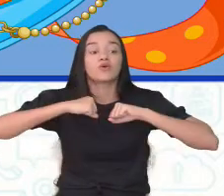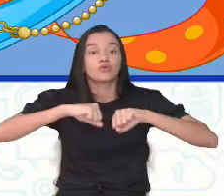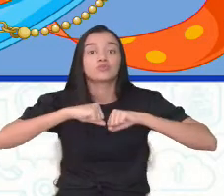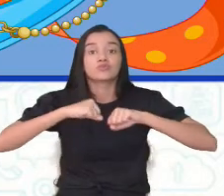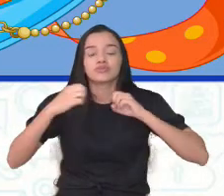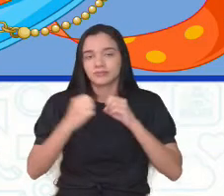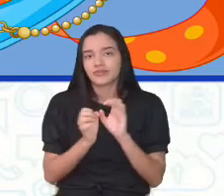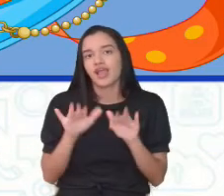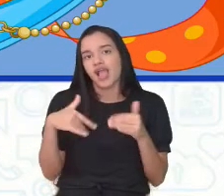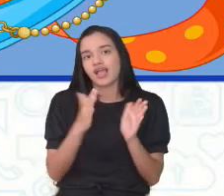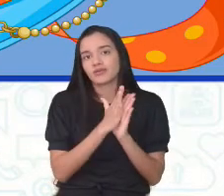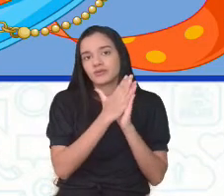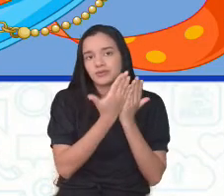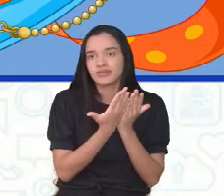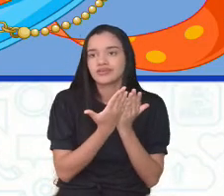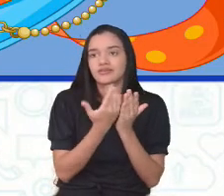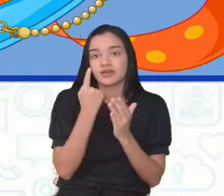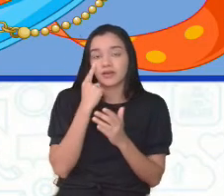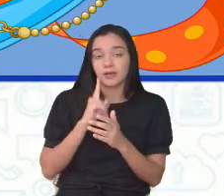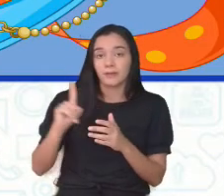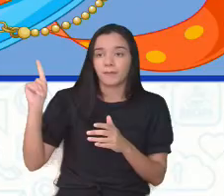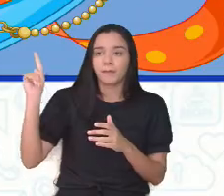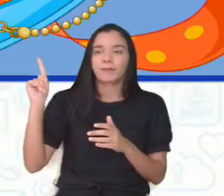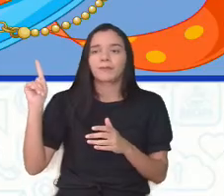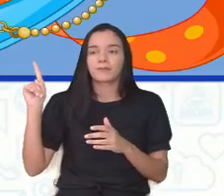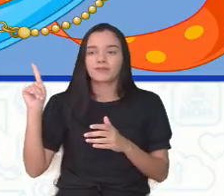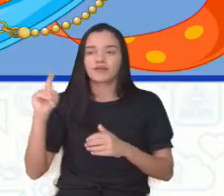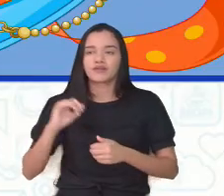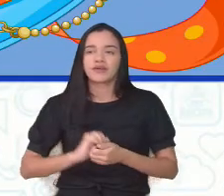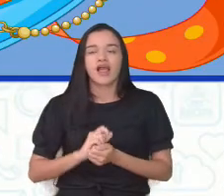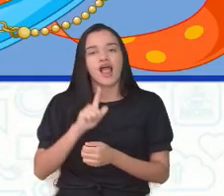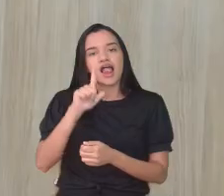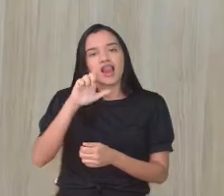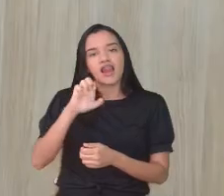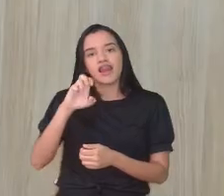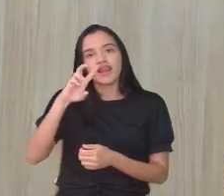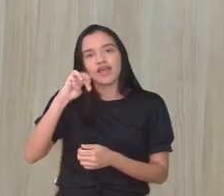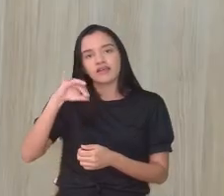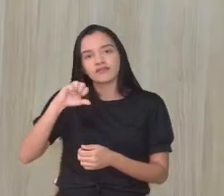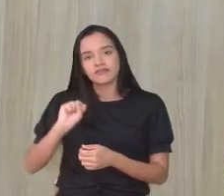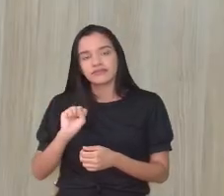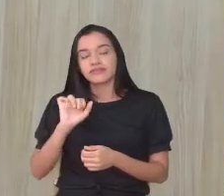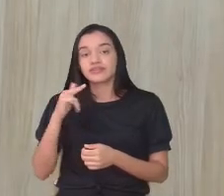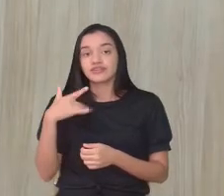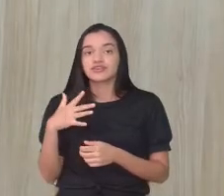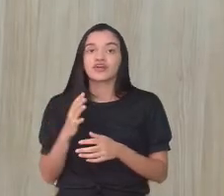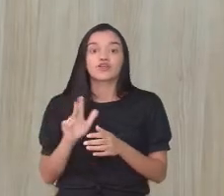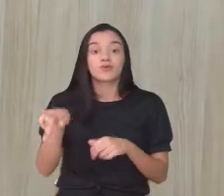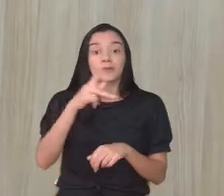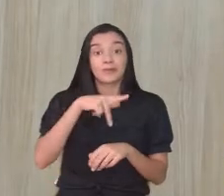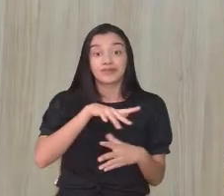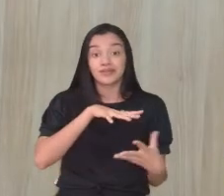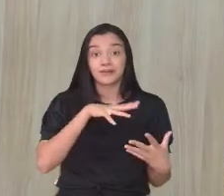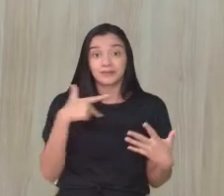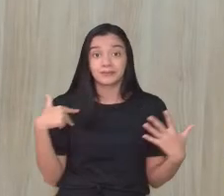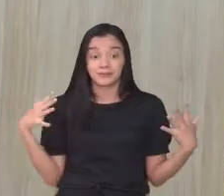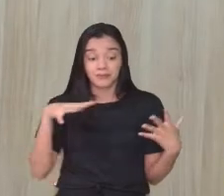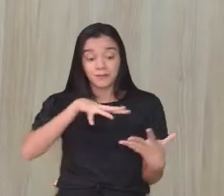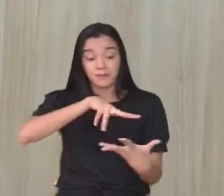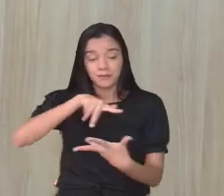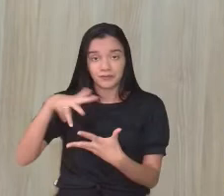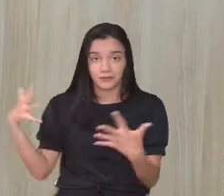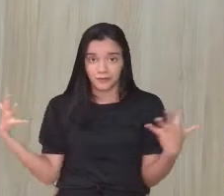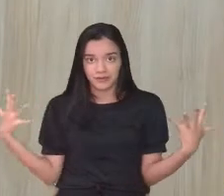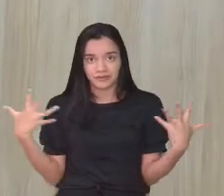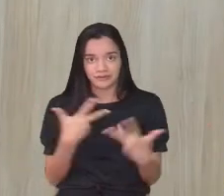trechinho é do livro do Lewis Carroll, Alice no País das Maravilhas. Se eu falar muito rápido, a língua enrola, tá